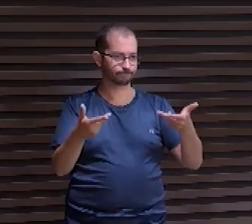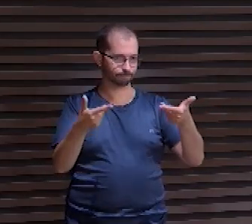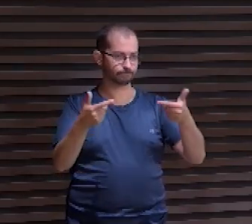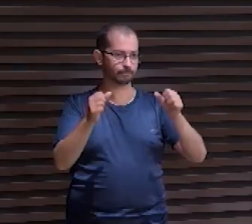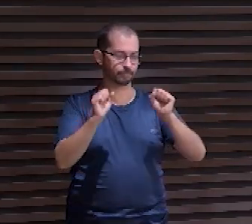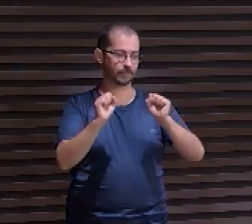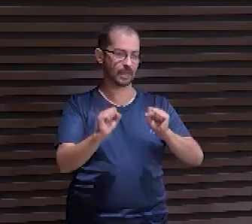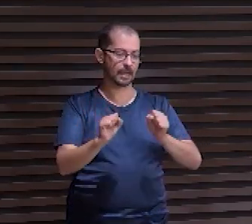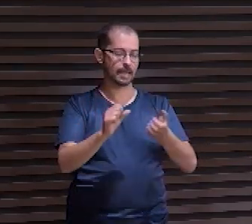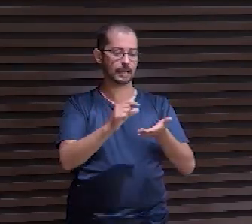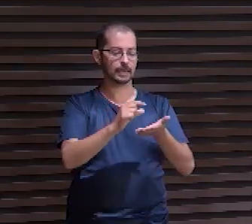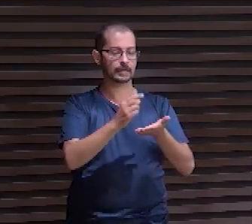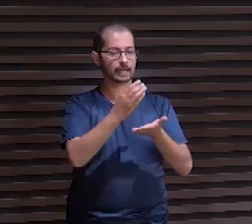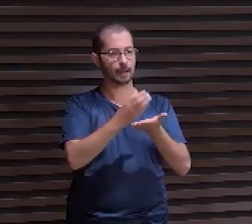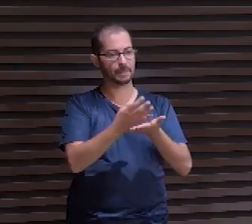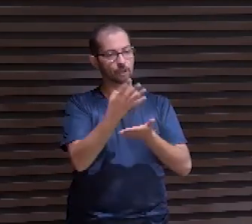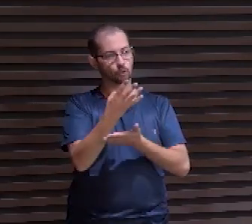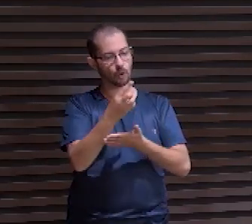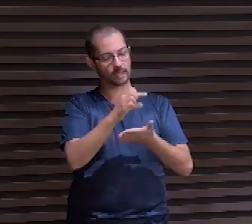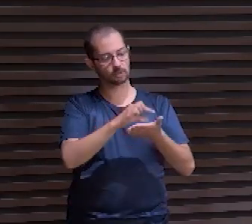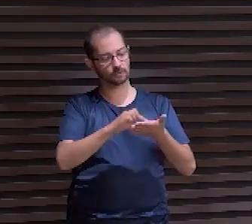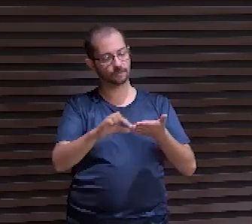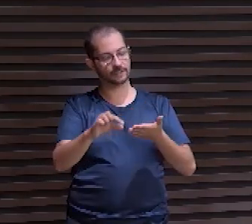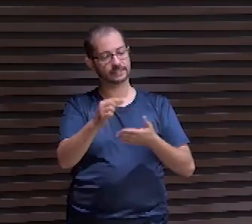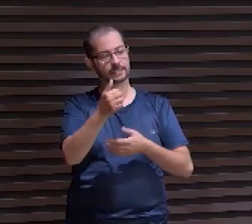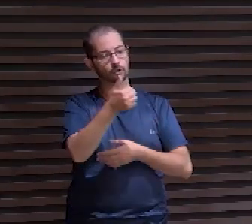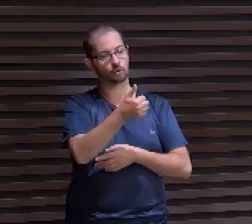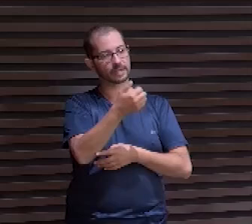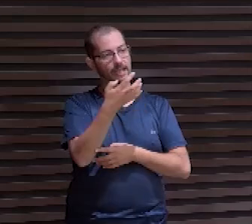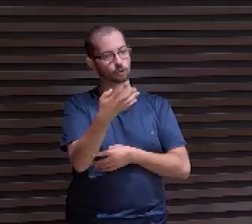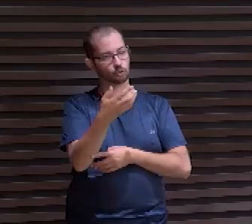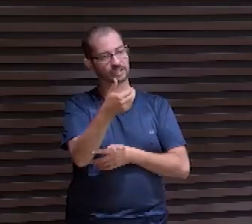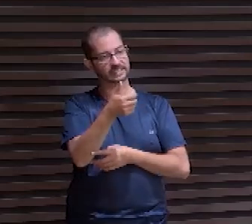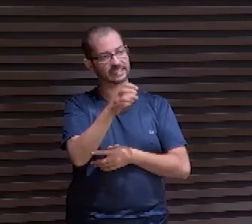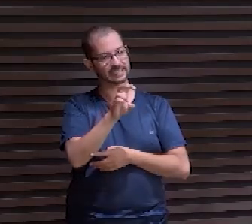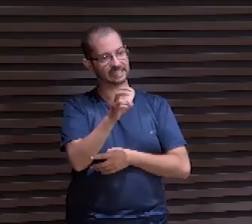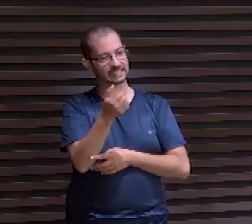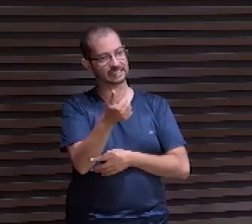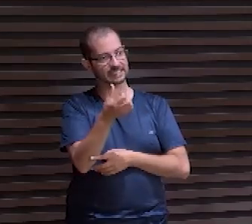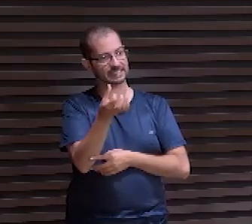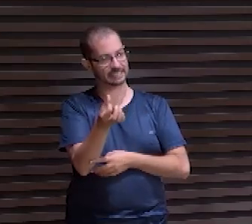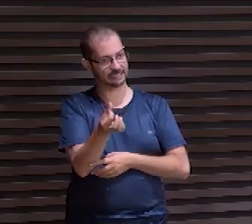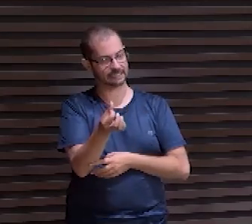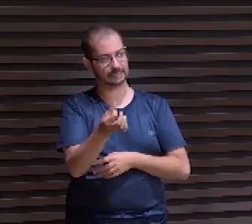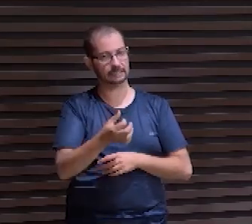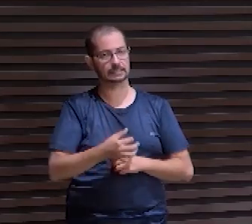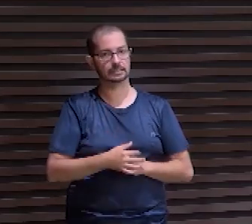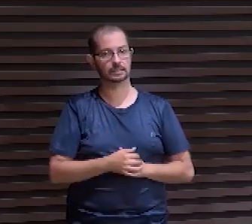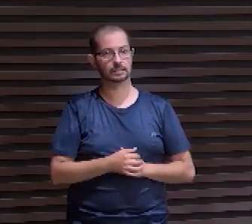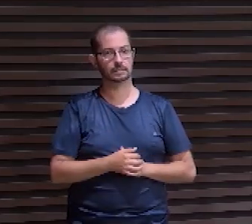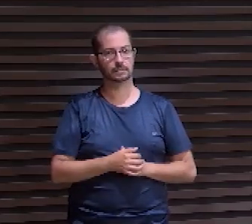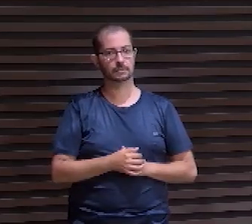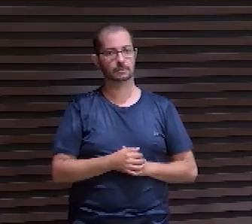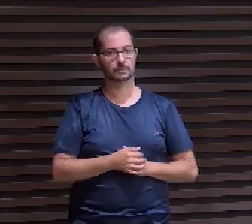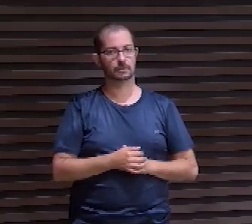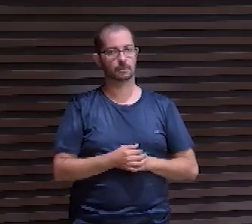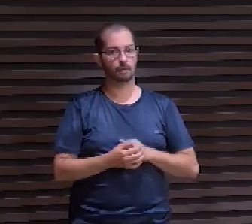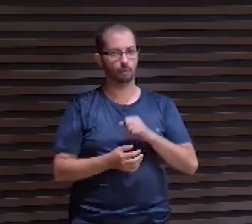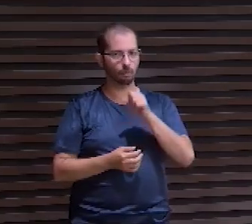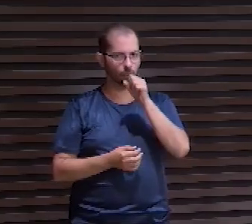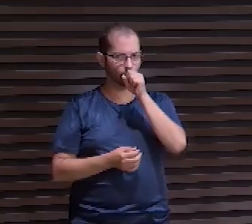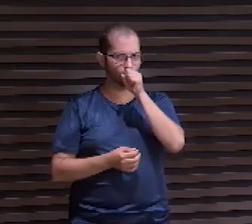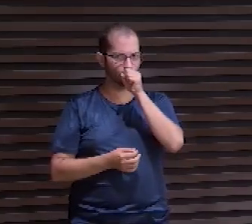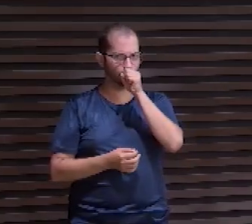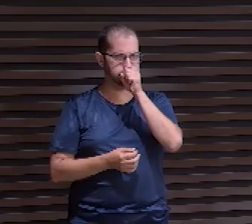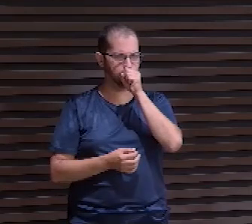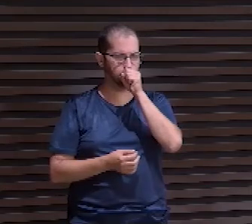capítulo 4 de Hebreus, versículos 14, 15 e 16. Nós estamos aqui